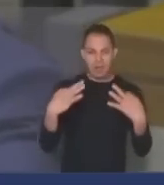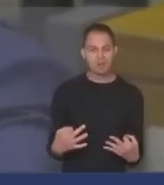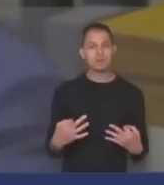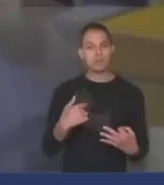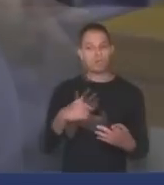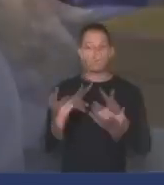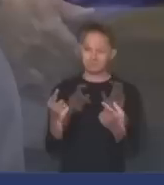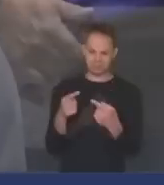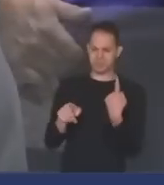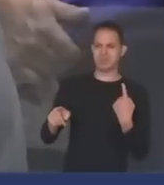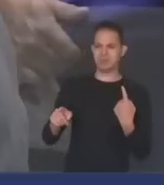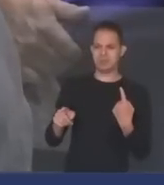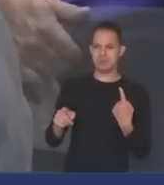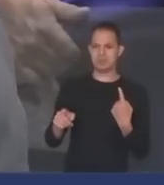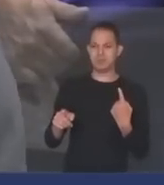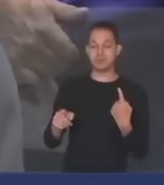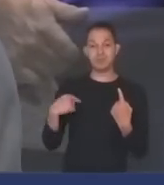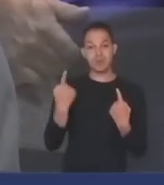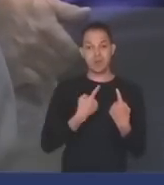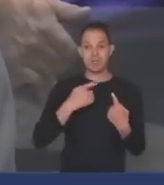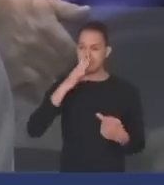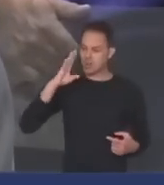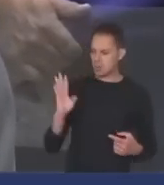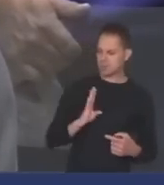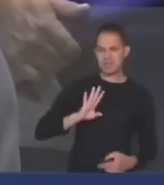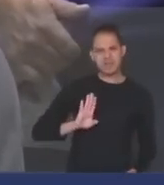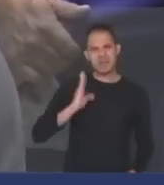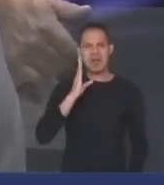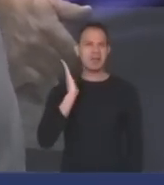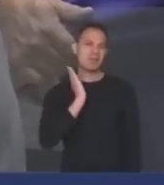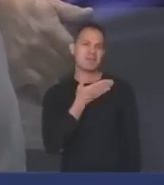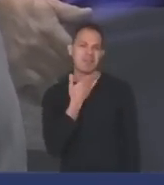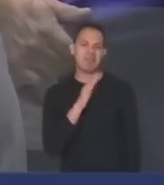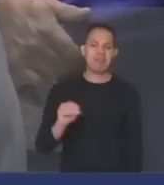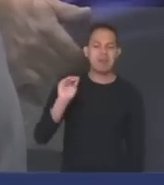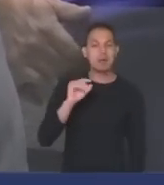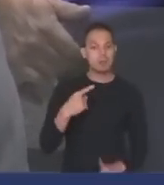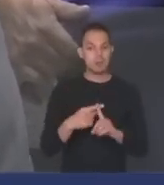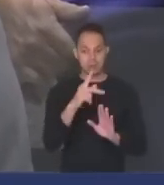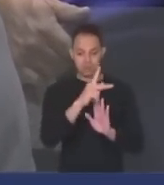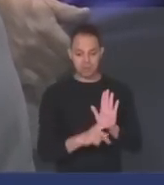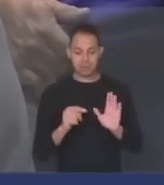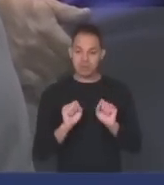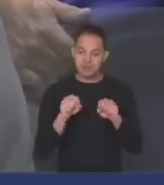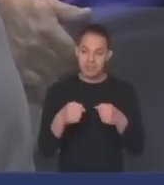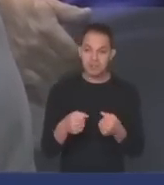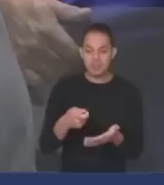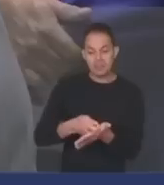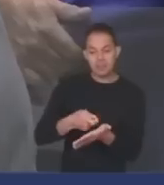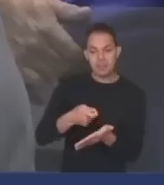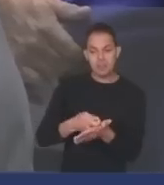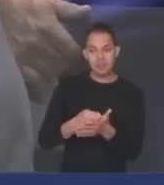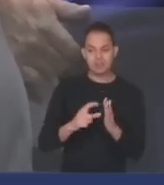tratando de um projeto sério. Nós fomos aqui acusados de sermos hipócritas, demagogos, porque estamos defendendo um projeto que estabelece a obrigatoriedade de um